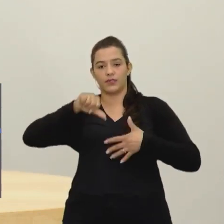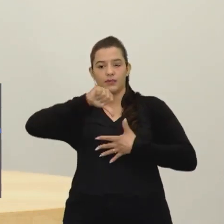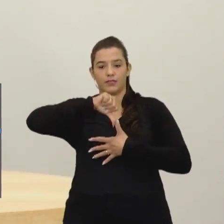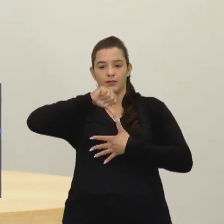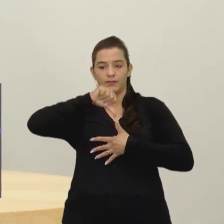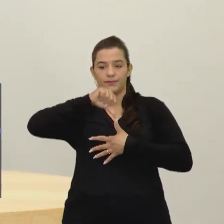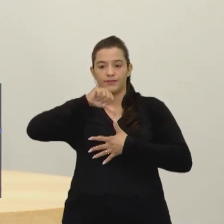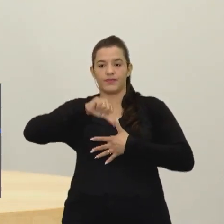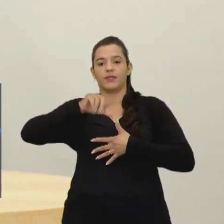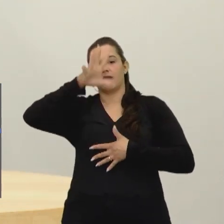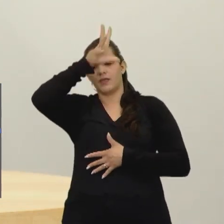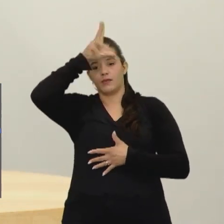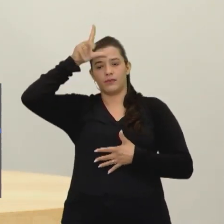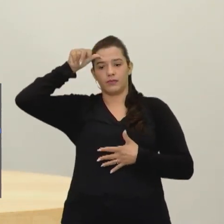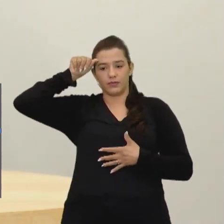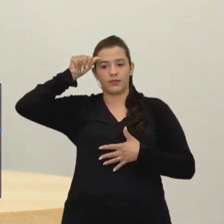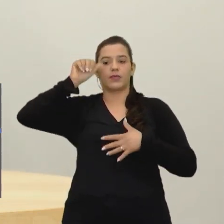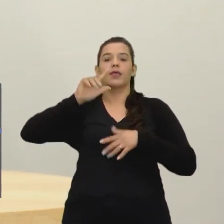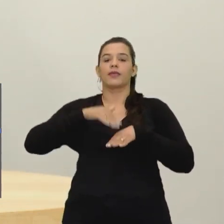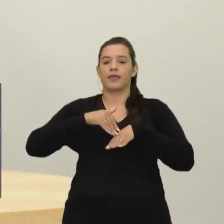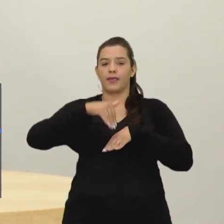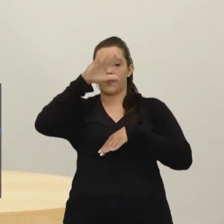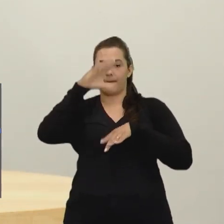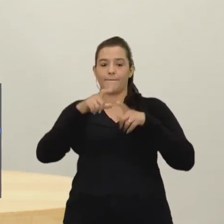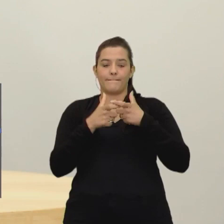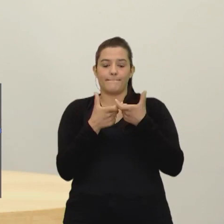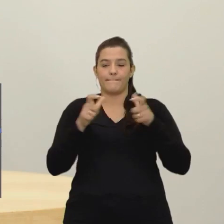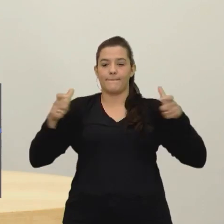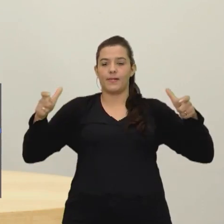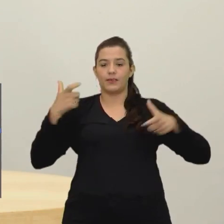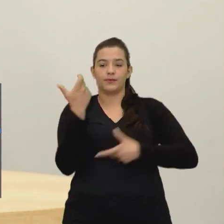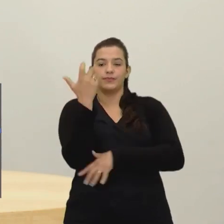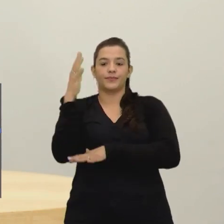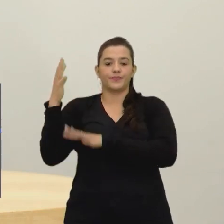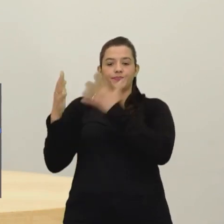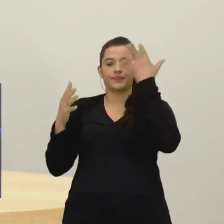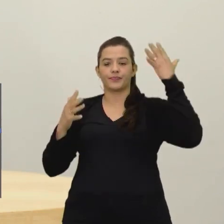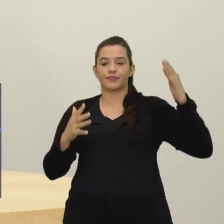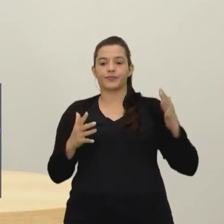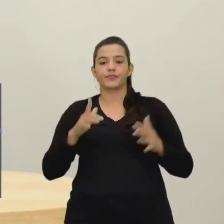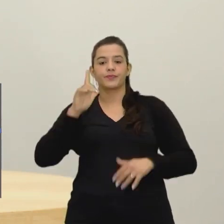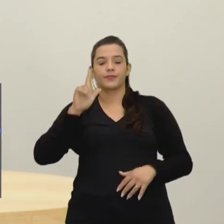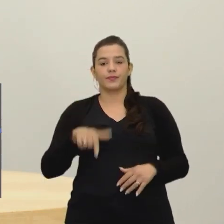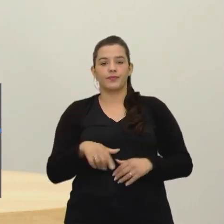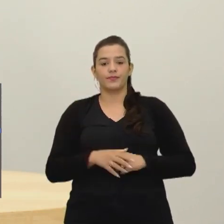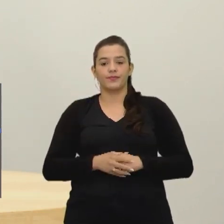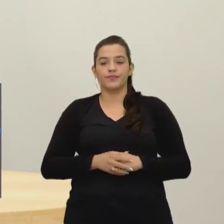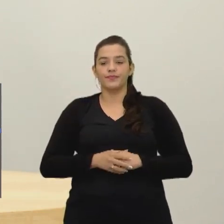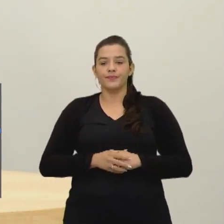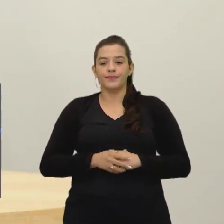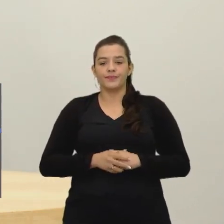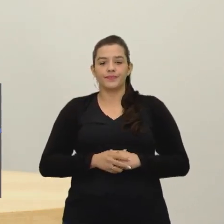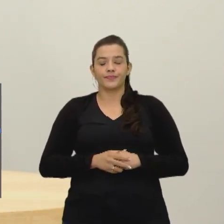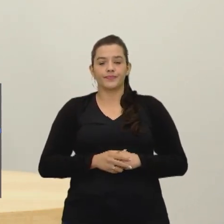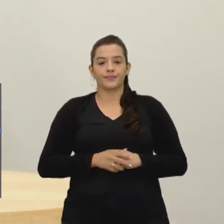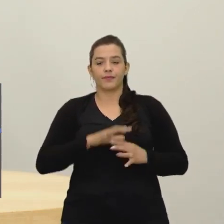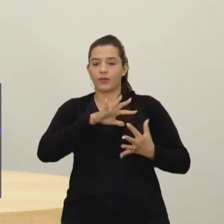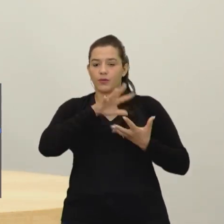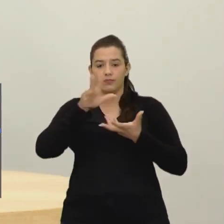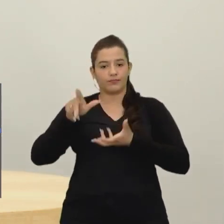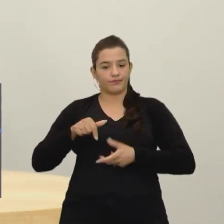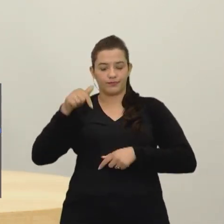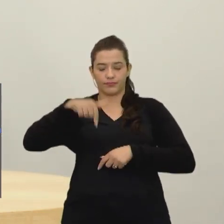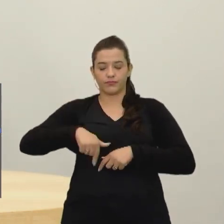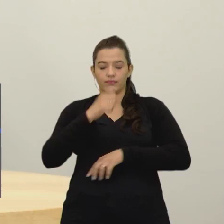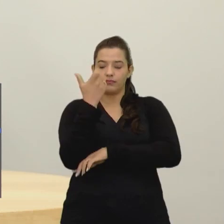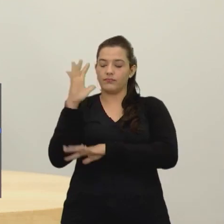do planeta, né, e tem lá a sua floresta maior do mundo, que é a floresta amazônica. Então os